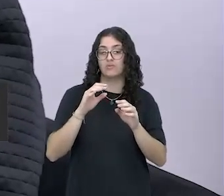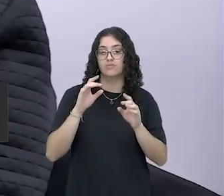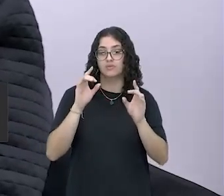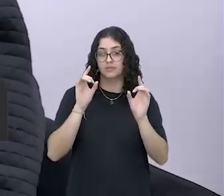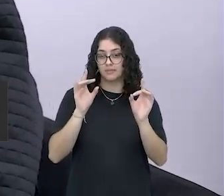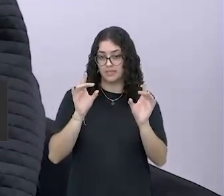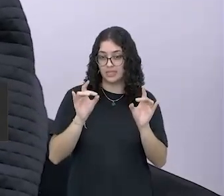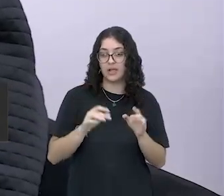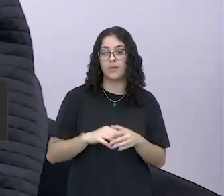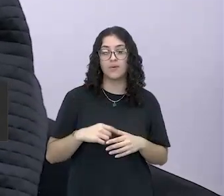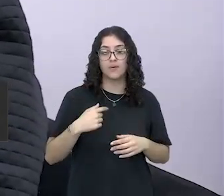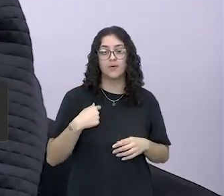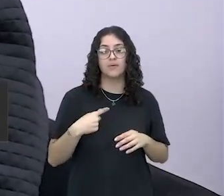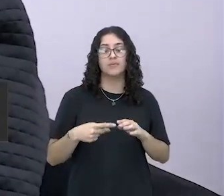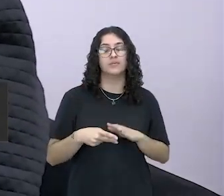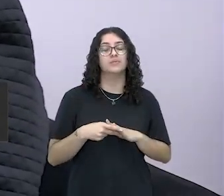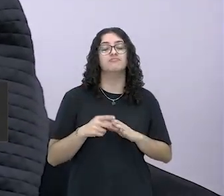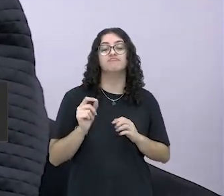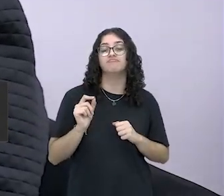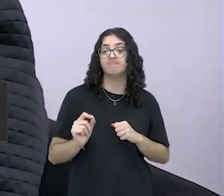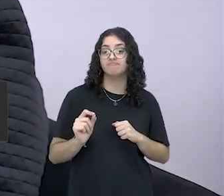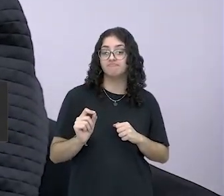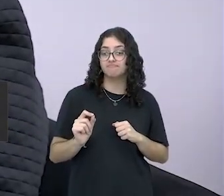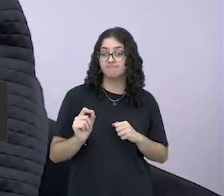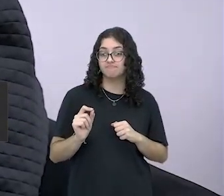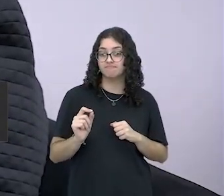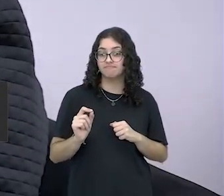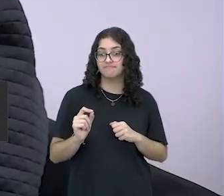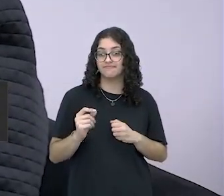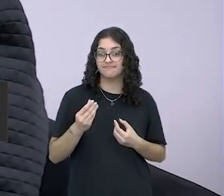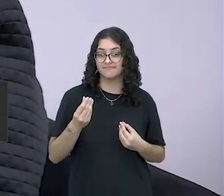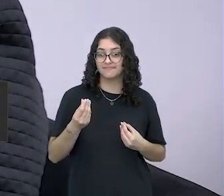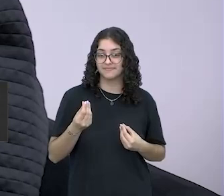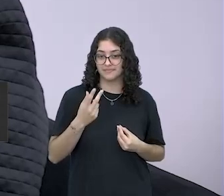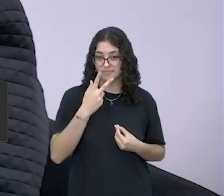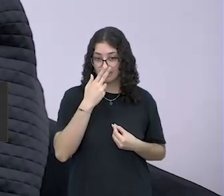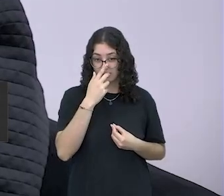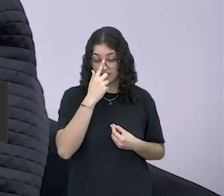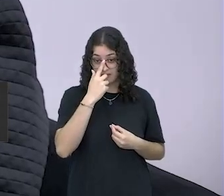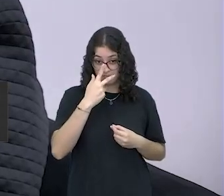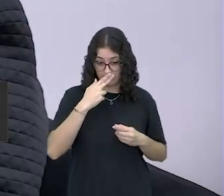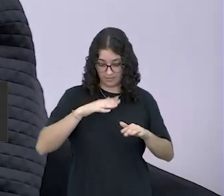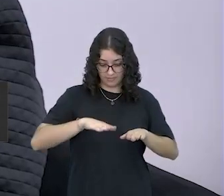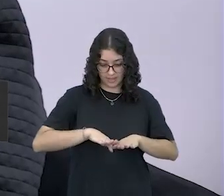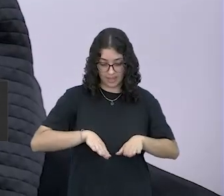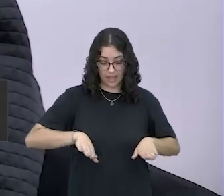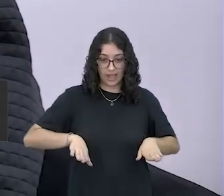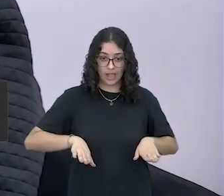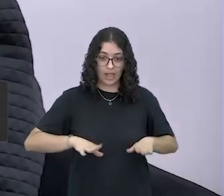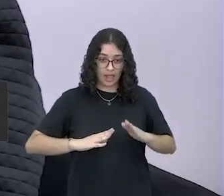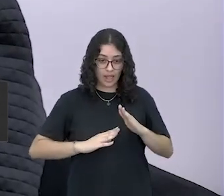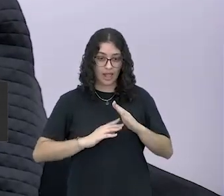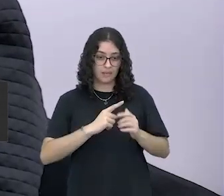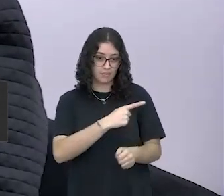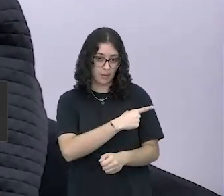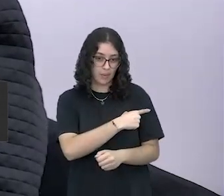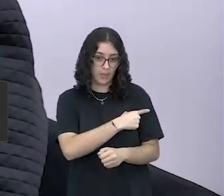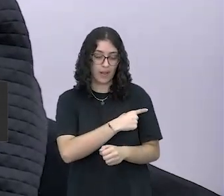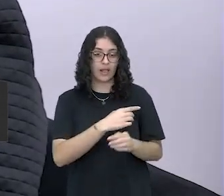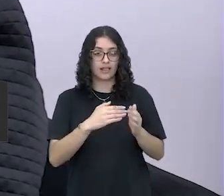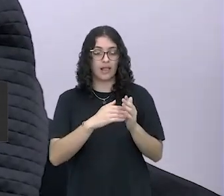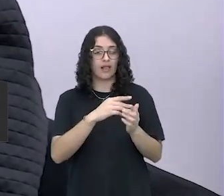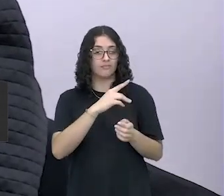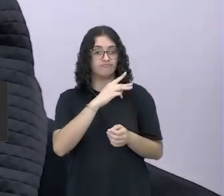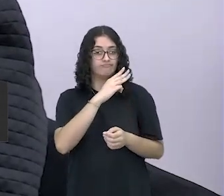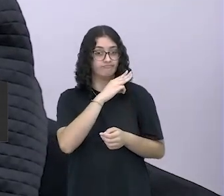alunos, trabalhava desde pequenininho, né, como perpassa, desde o pequenininho, do primeiro ano até o ensino médio, trabalhei